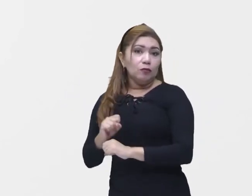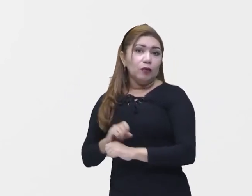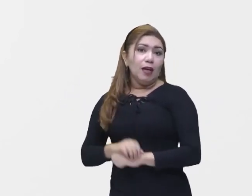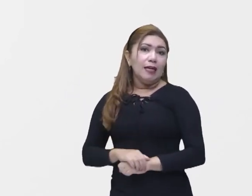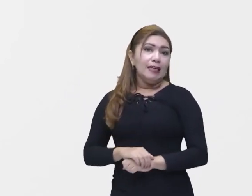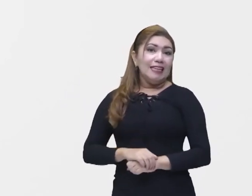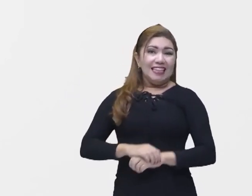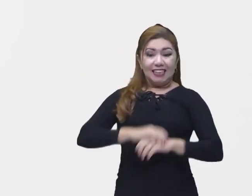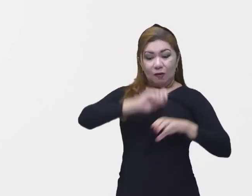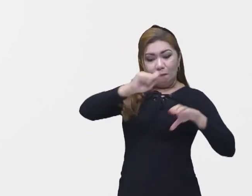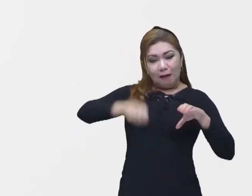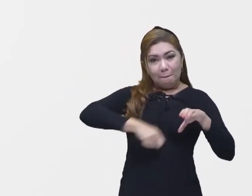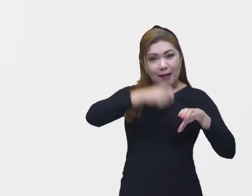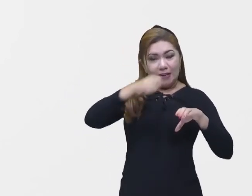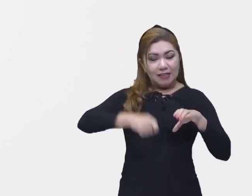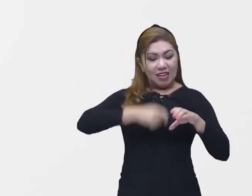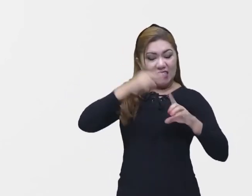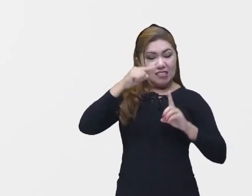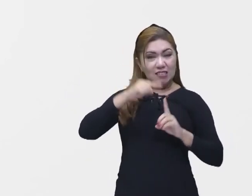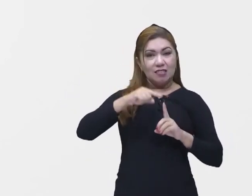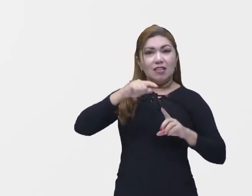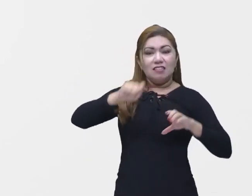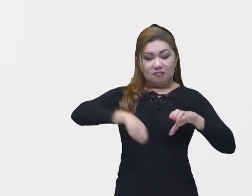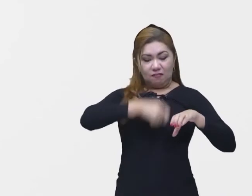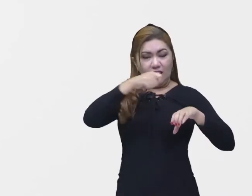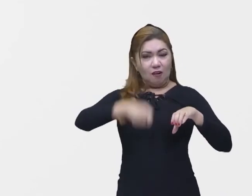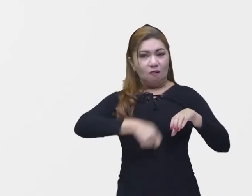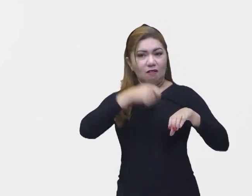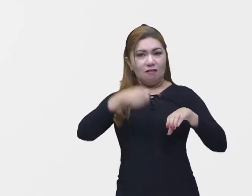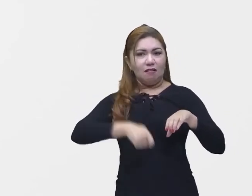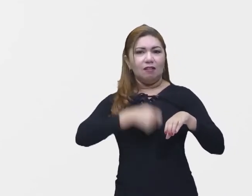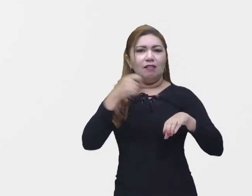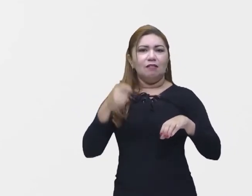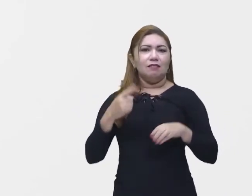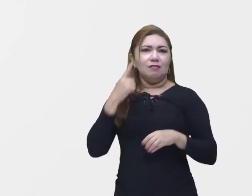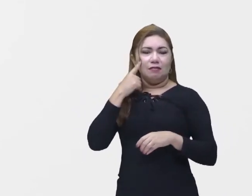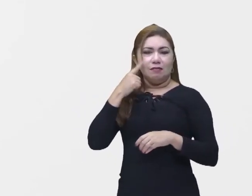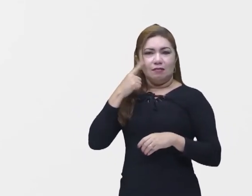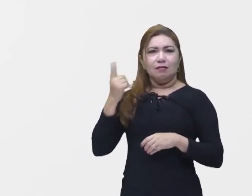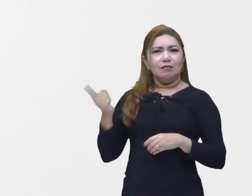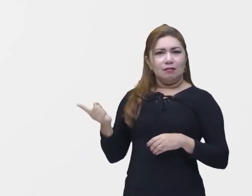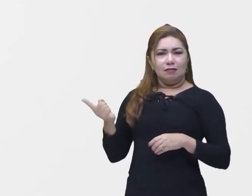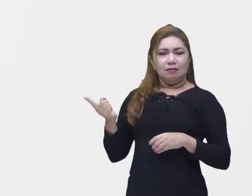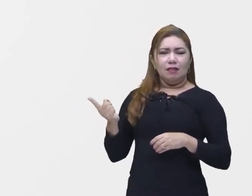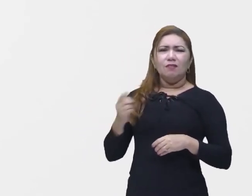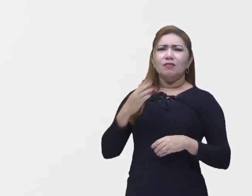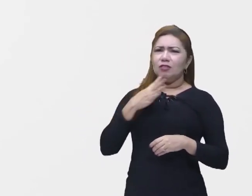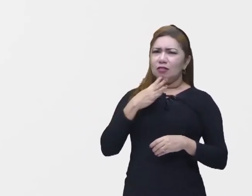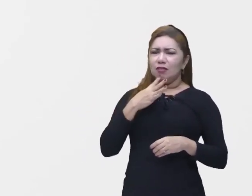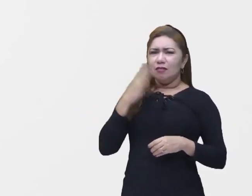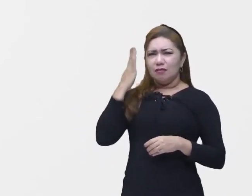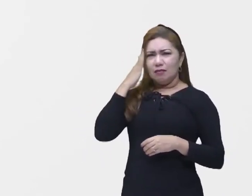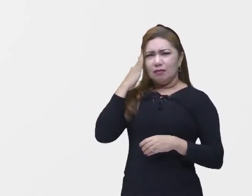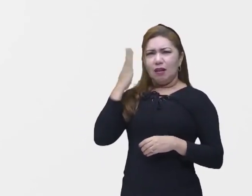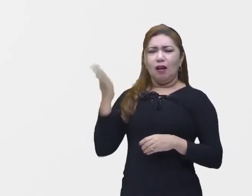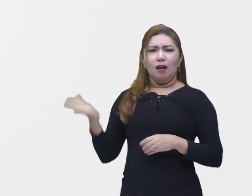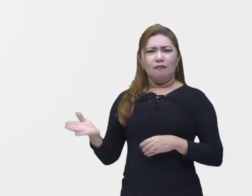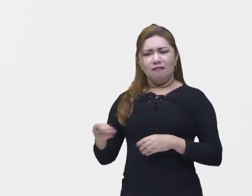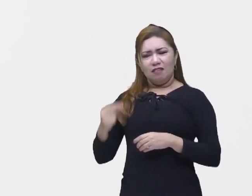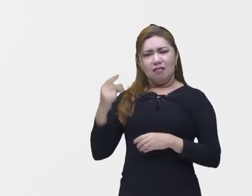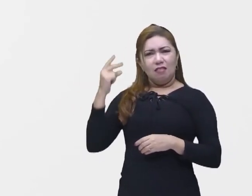uma máquina de fiar, não é isso? De fiar. Você sabe que máquina é essa que fazia tecidos